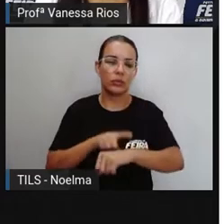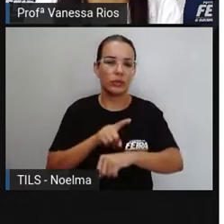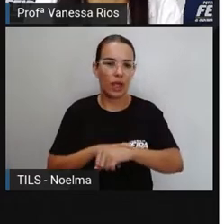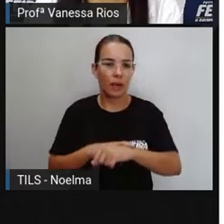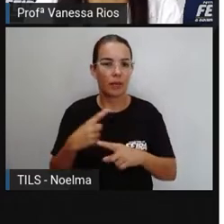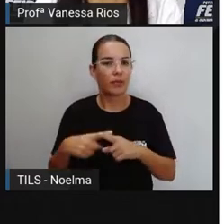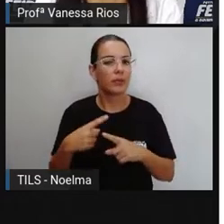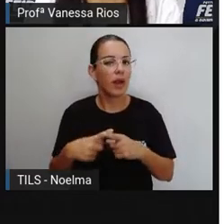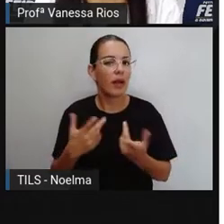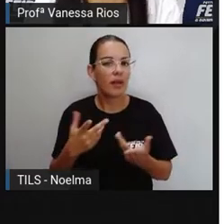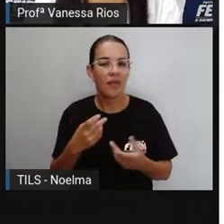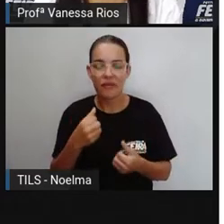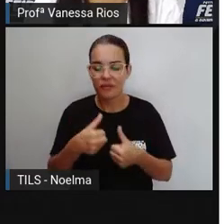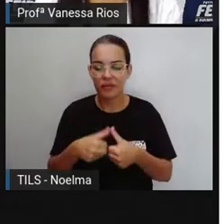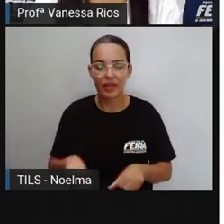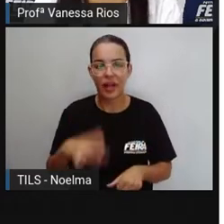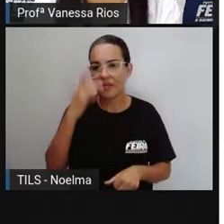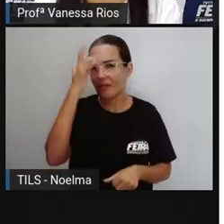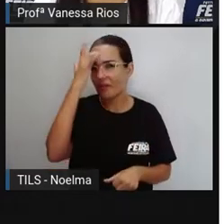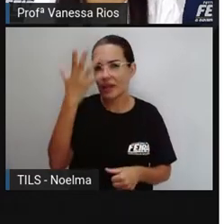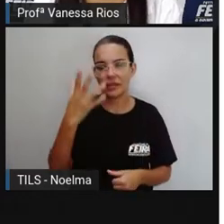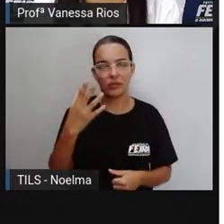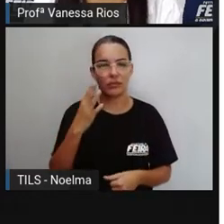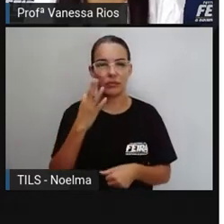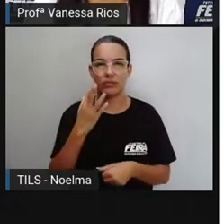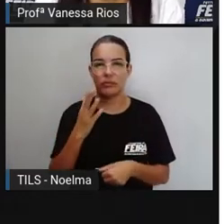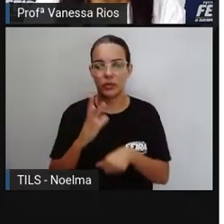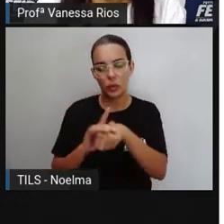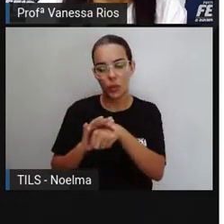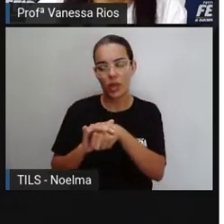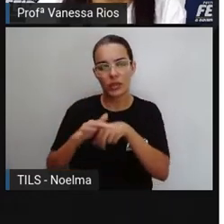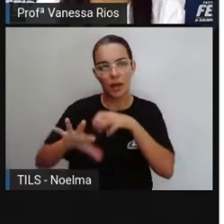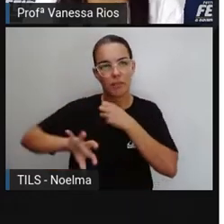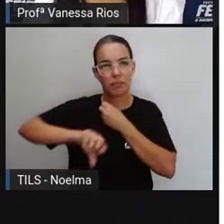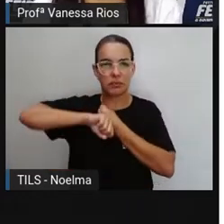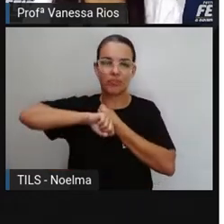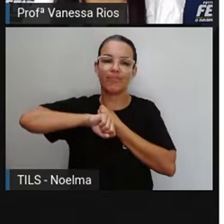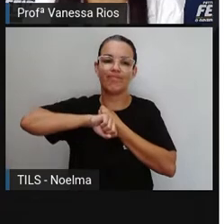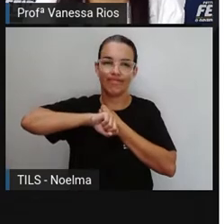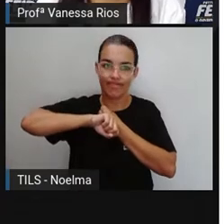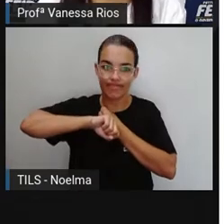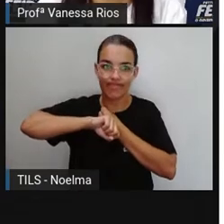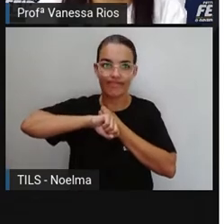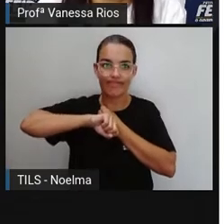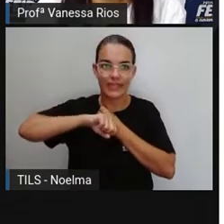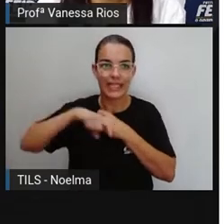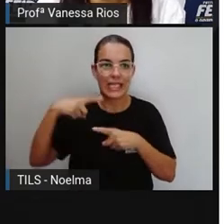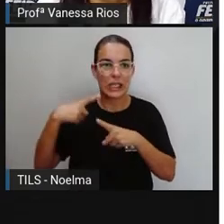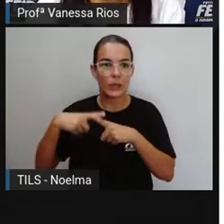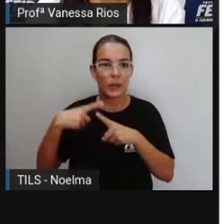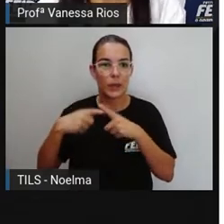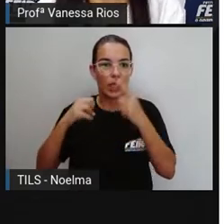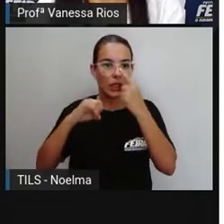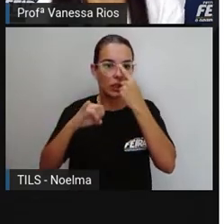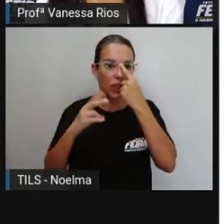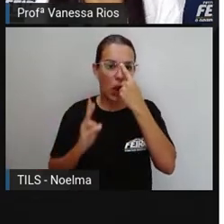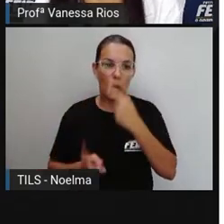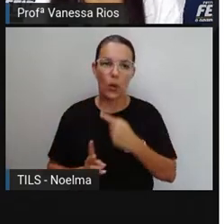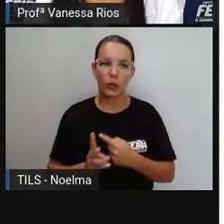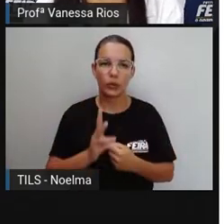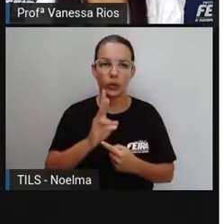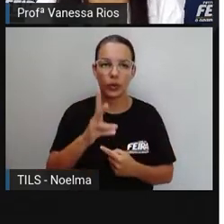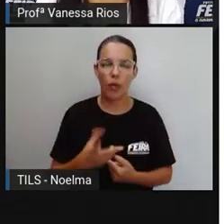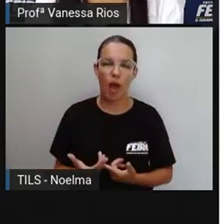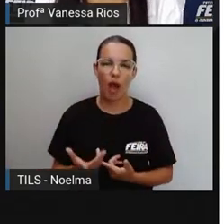da vulnerabilidade da saúde. Várias doenças podem chegar até as pessoas quando essas